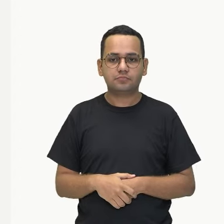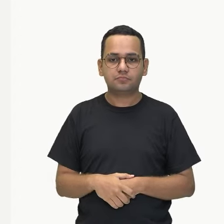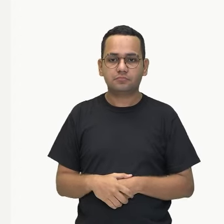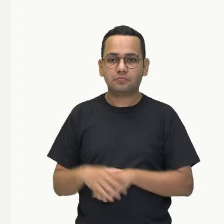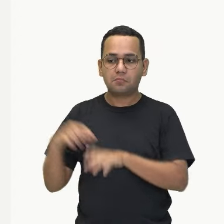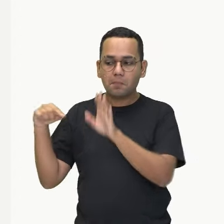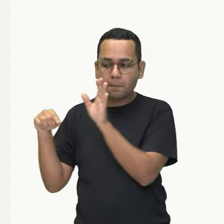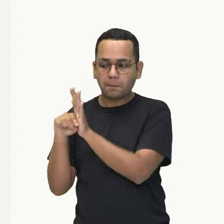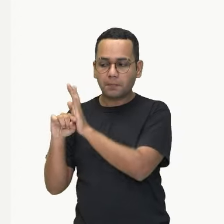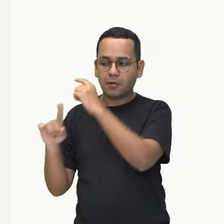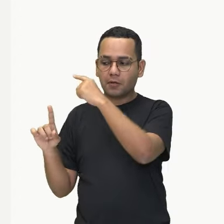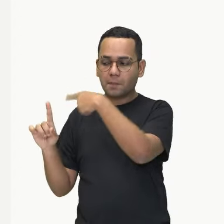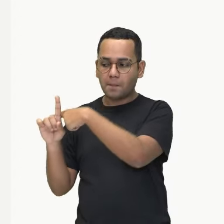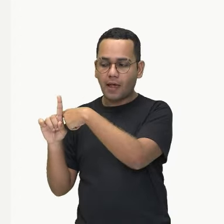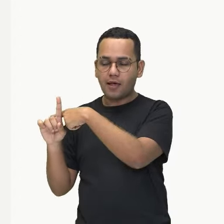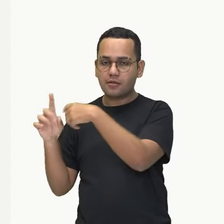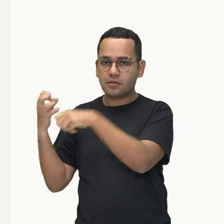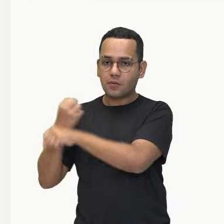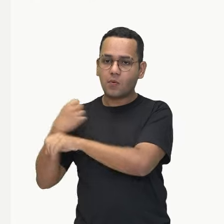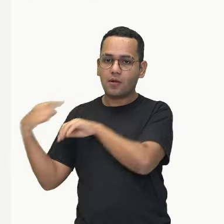é menos.